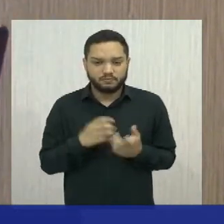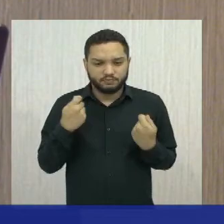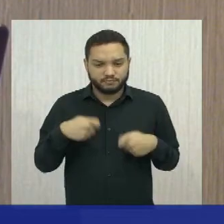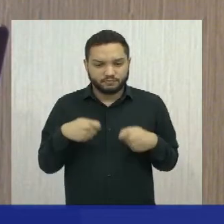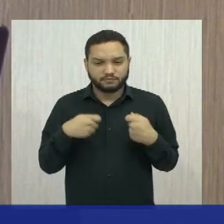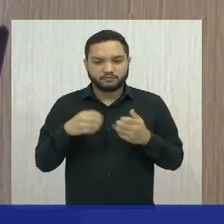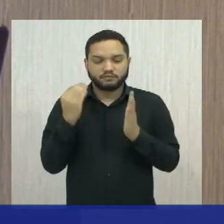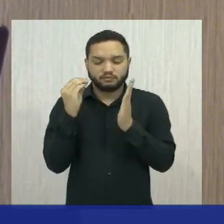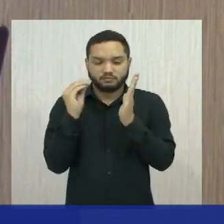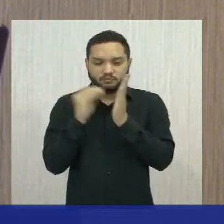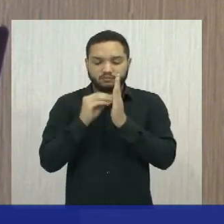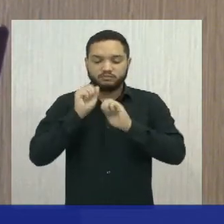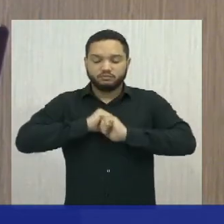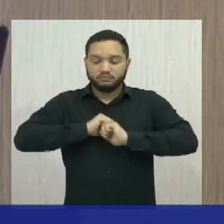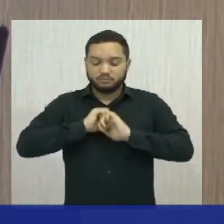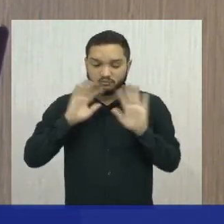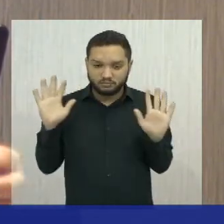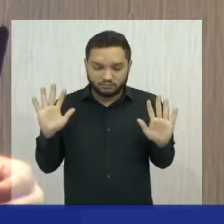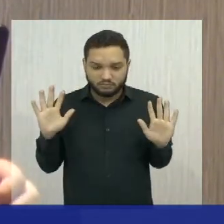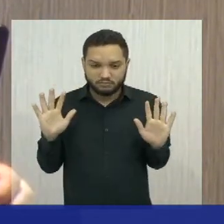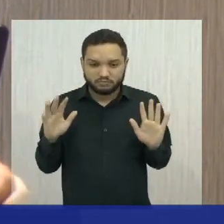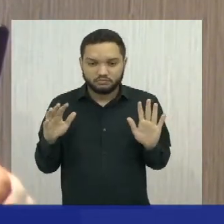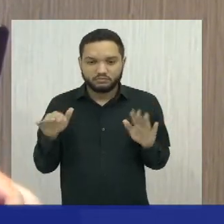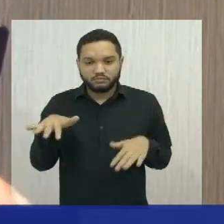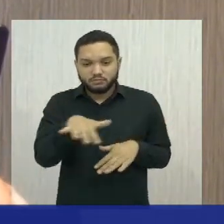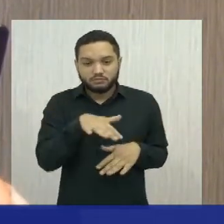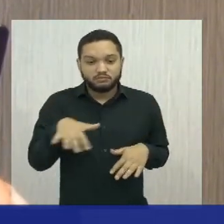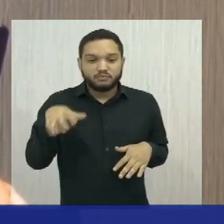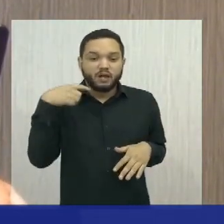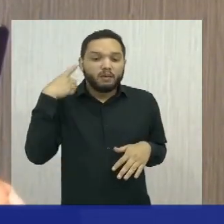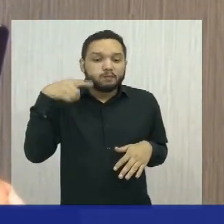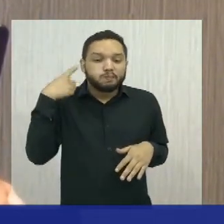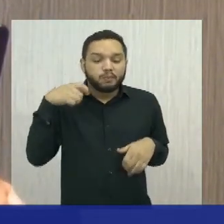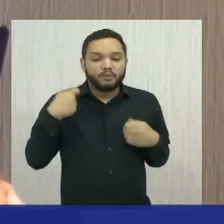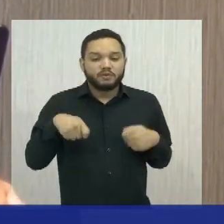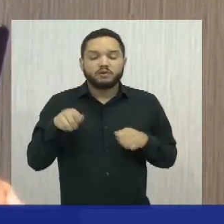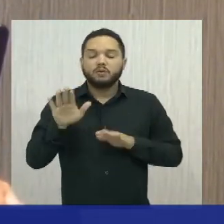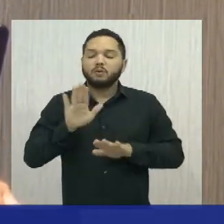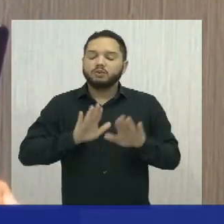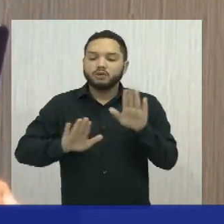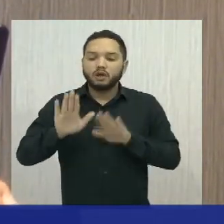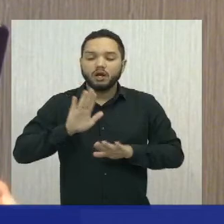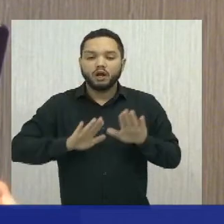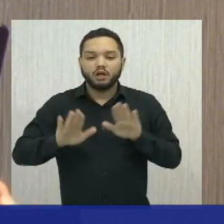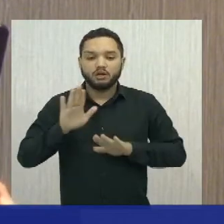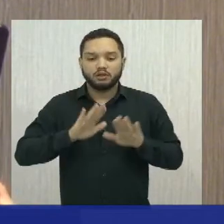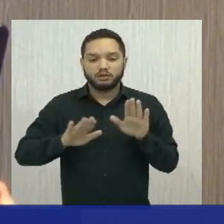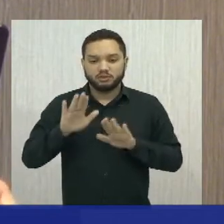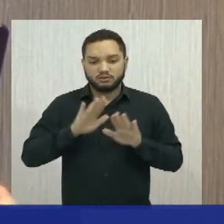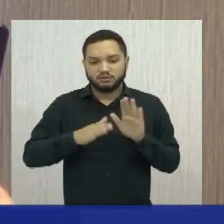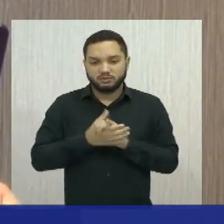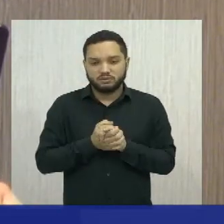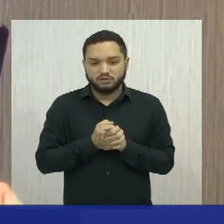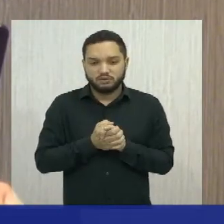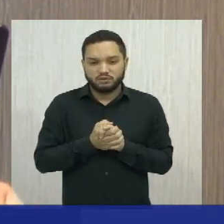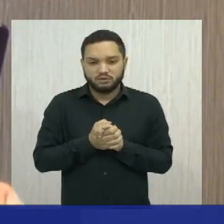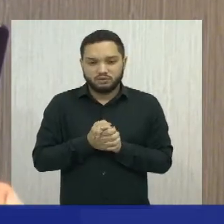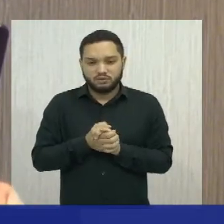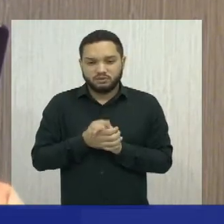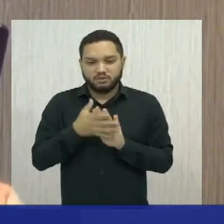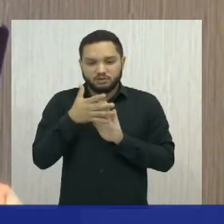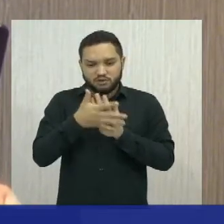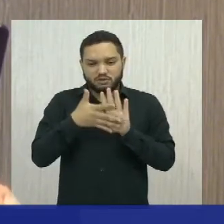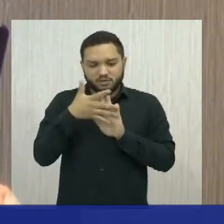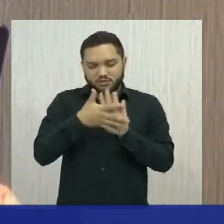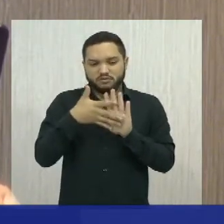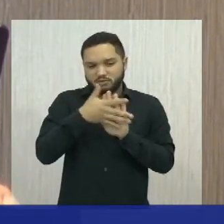ser claro, no direito, a gente precisa ter muito cuidado com a possibilidade de interpretações.